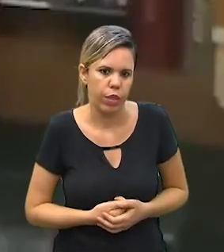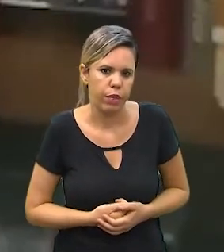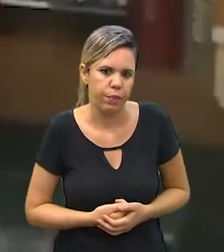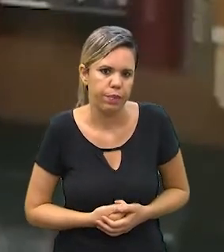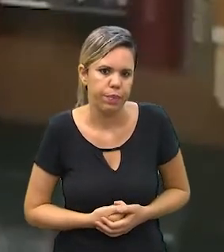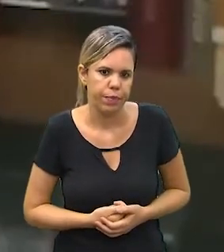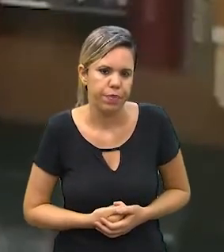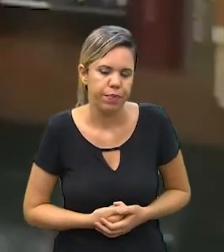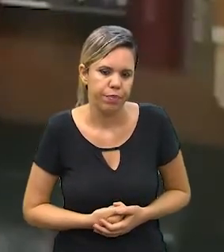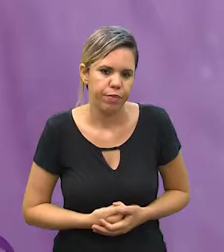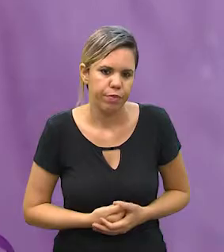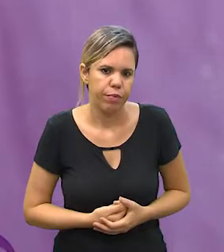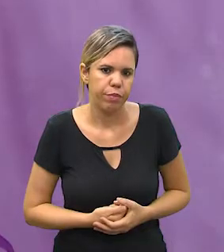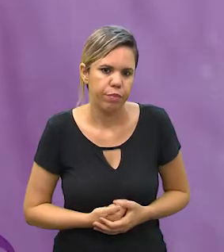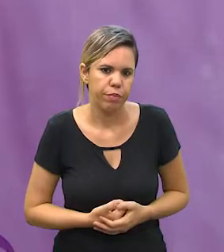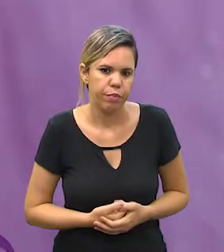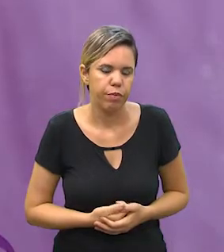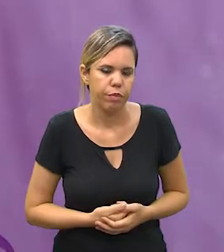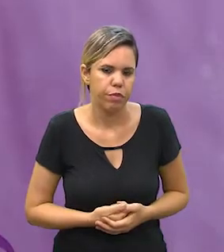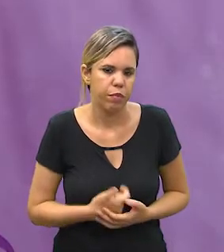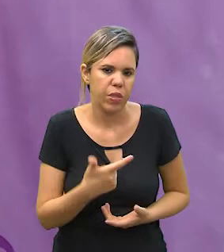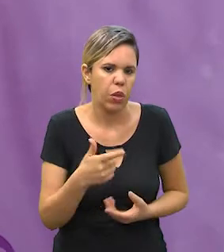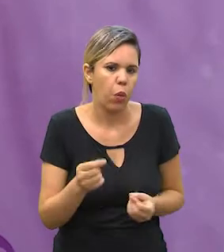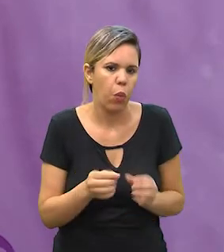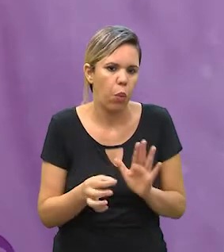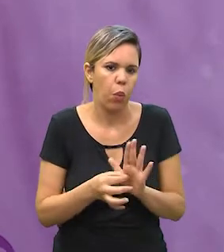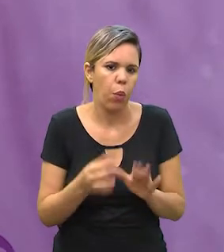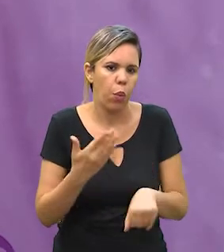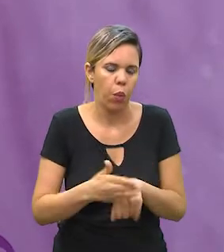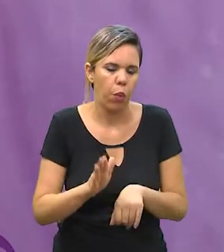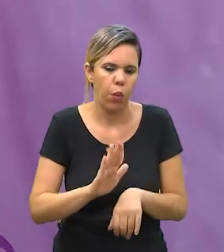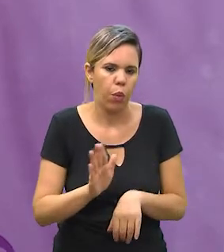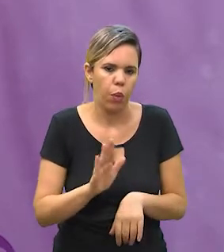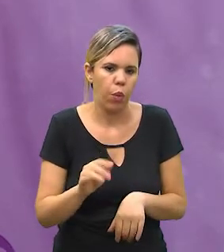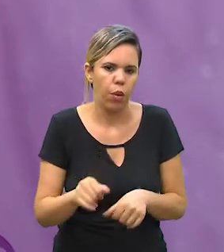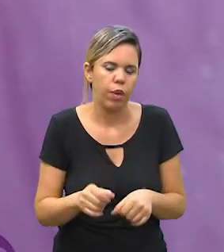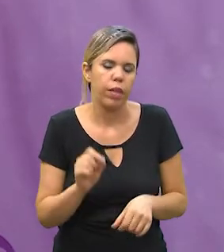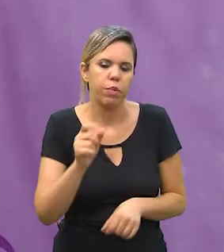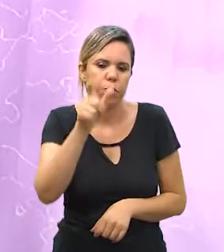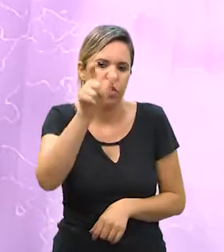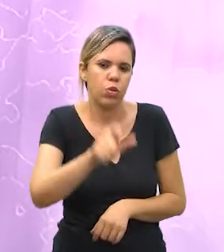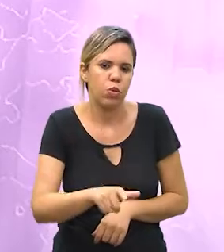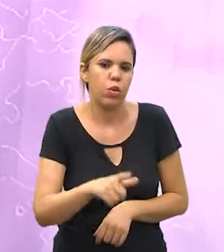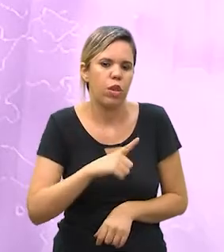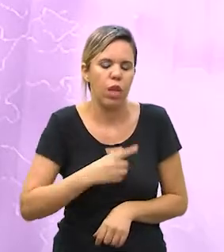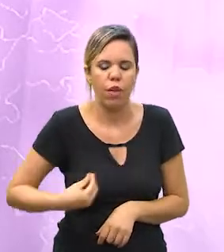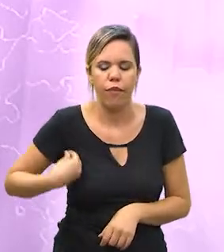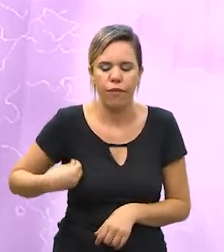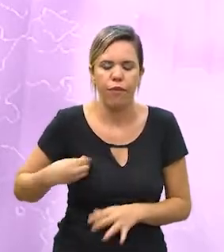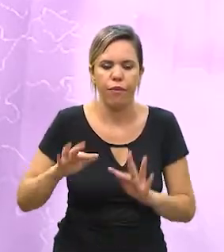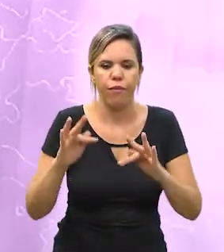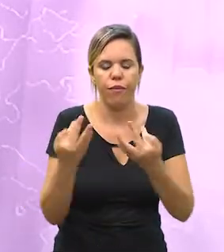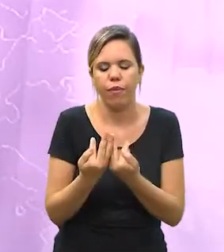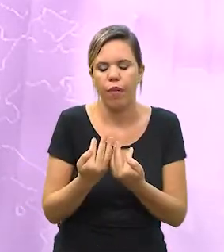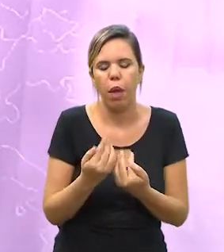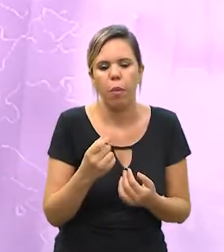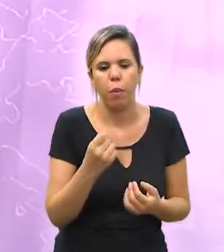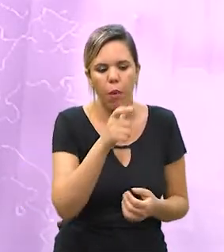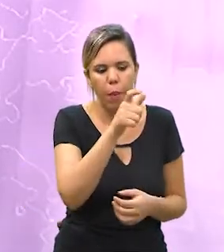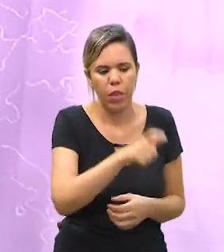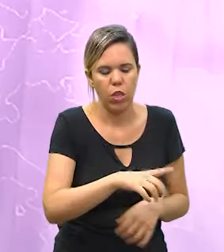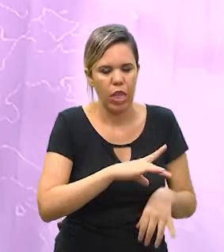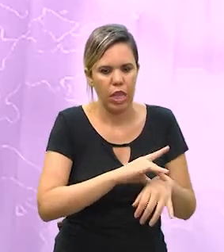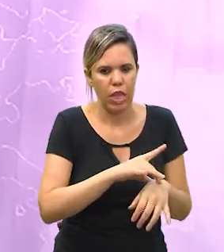Mas não tem, no ponto de vista prático, nada que possa... Quem tem, por exemplo, na família, algum caso, pode ser